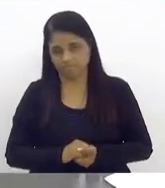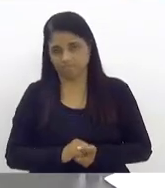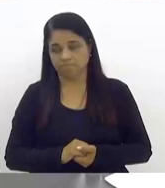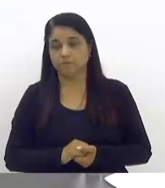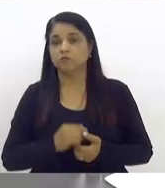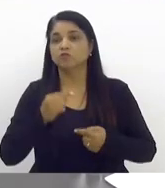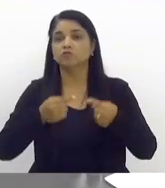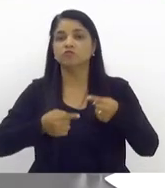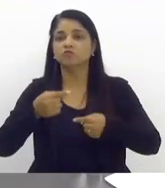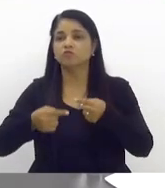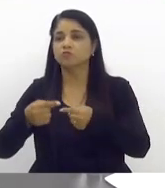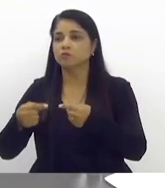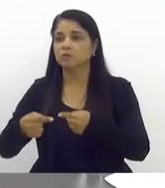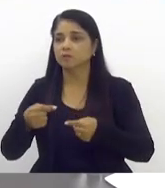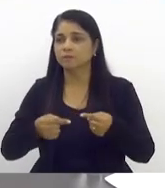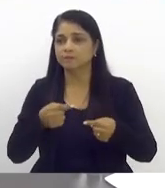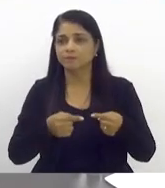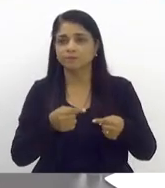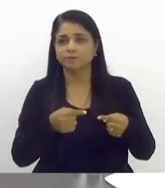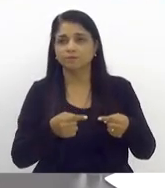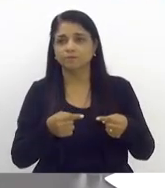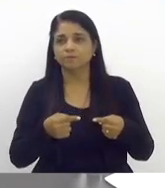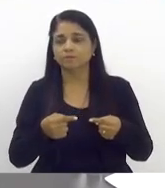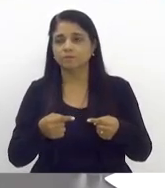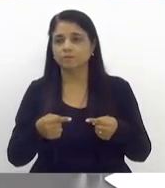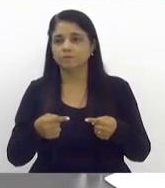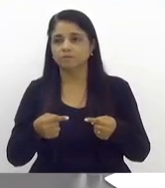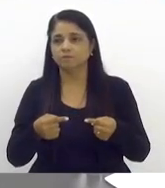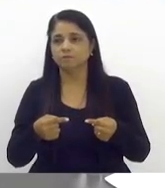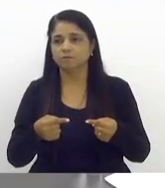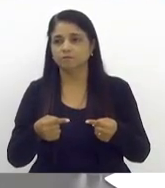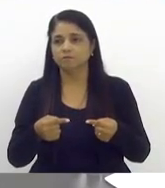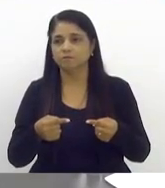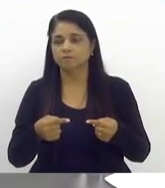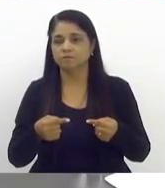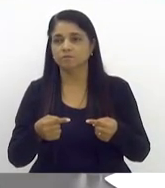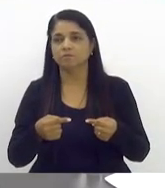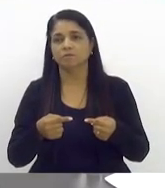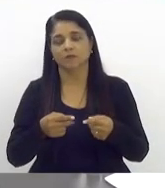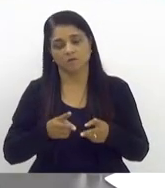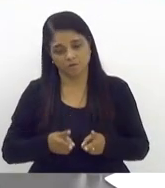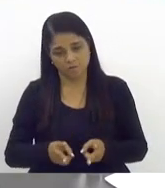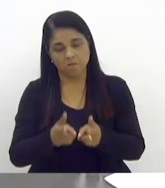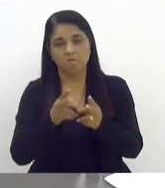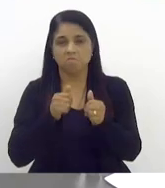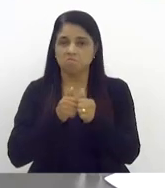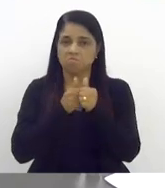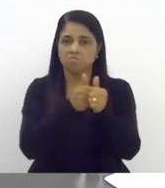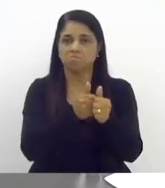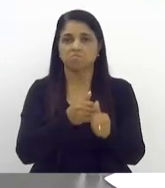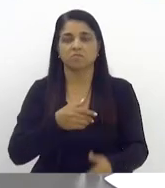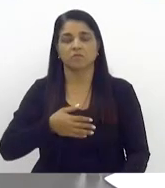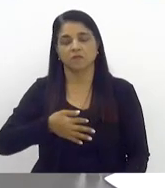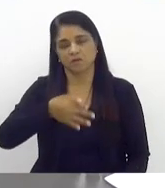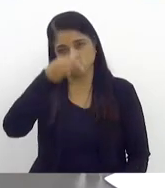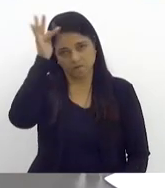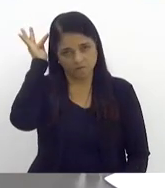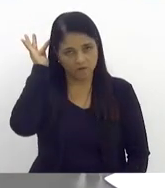discussão, para discutir, pelo Carlos Mink. Não, eu vou na mesma linha do deputado Flávio Serafini e da deputada